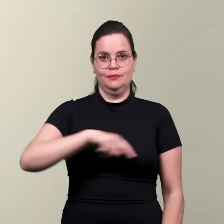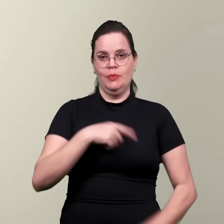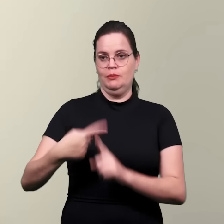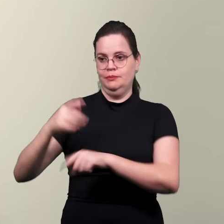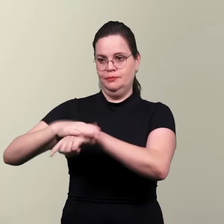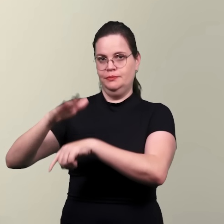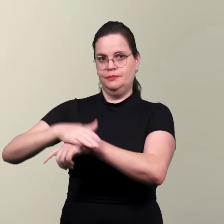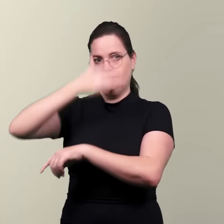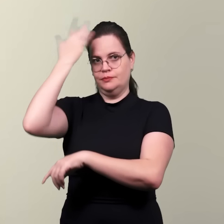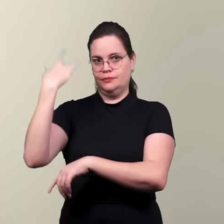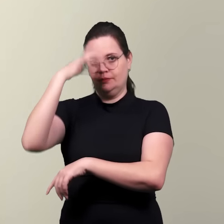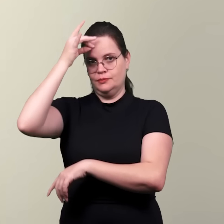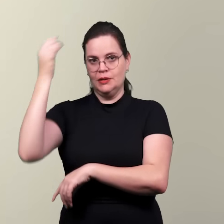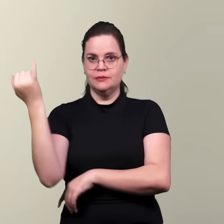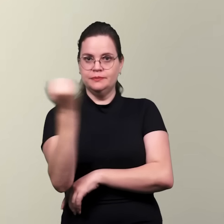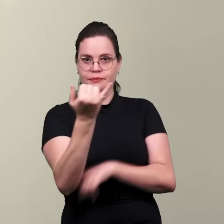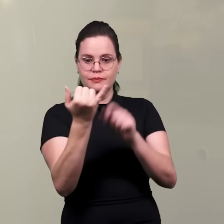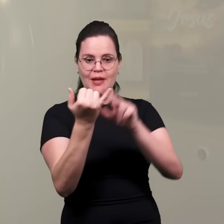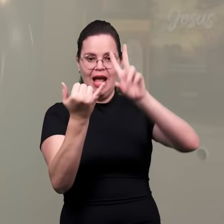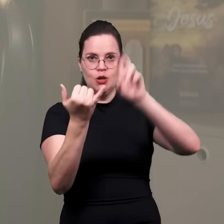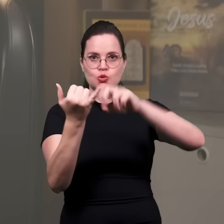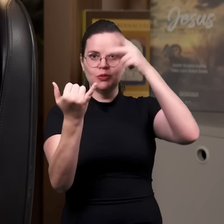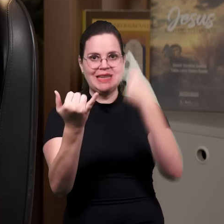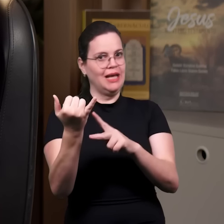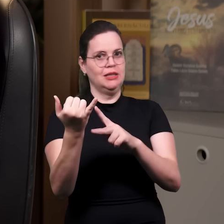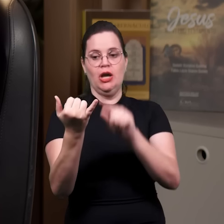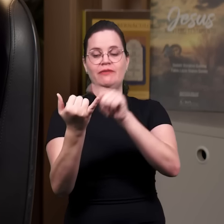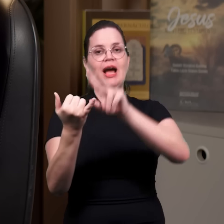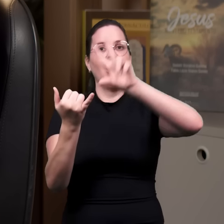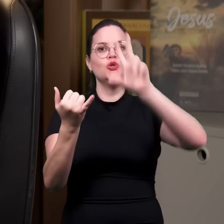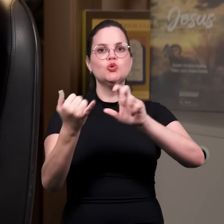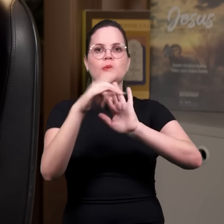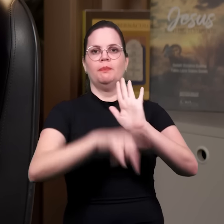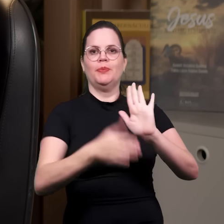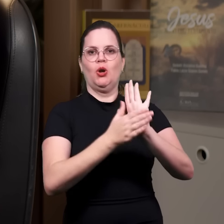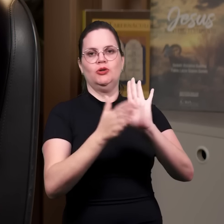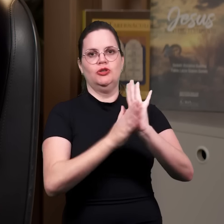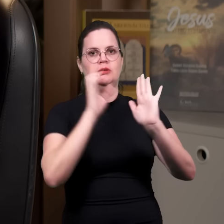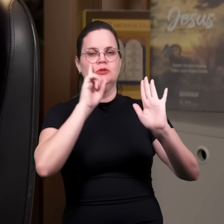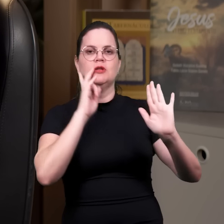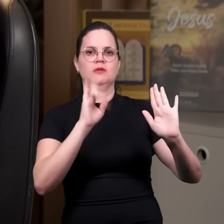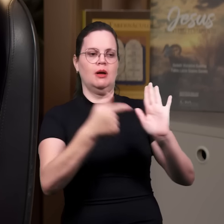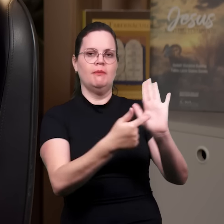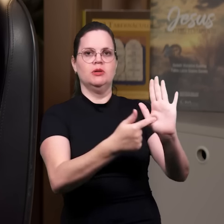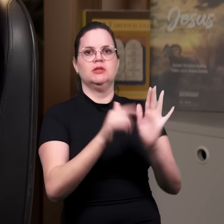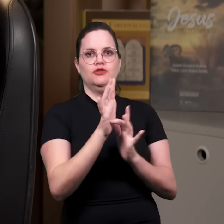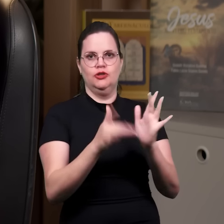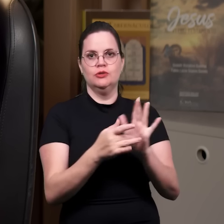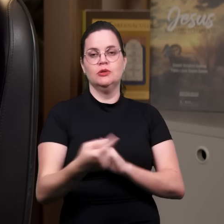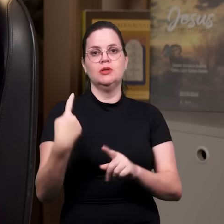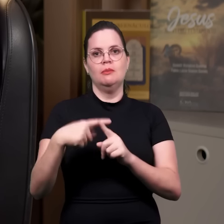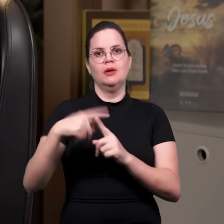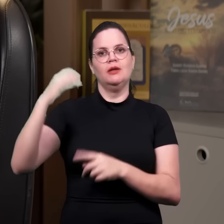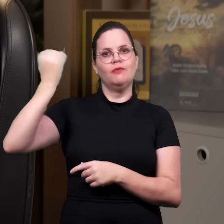Então o Espírito Santo, ele não fala de si, ele fala de um projeto. A Bíblia diz que ele está aqui para nos convencer do